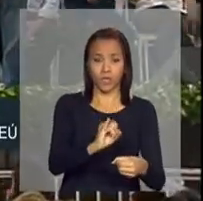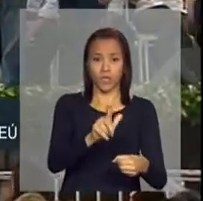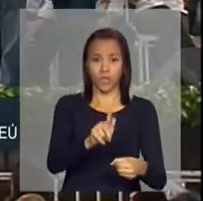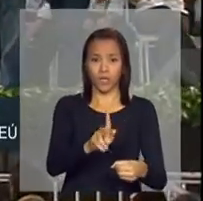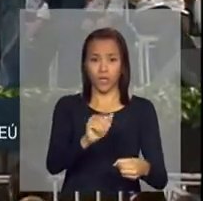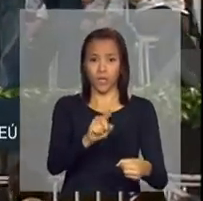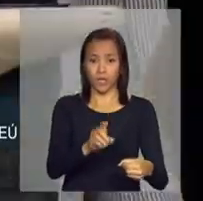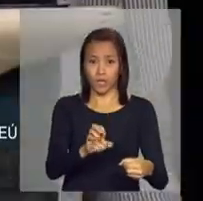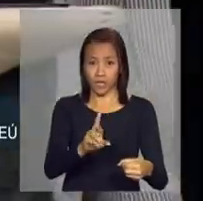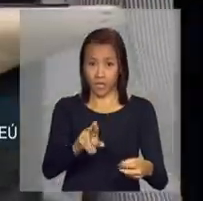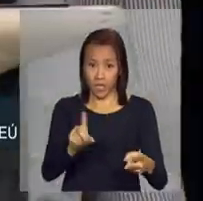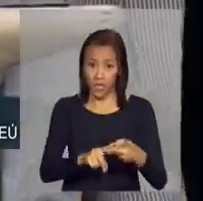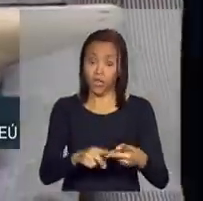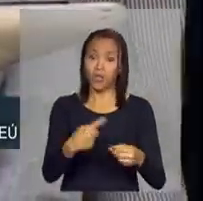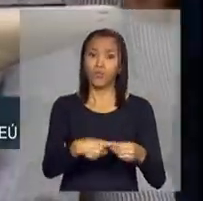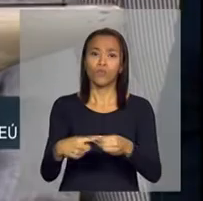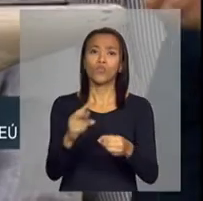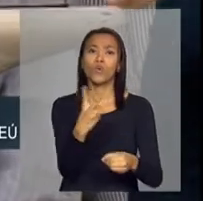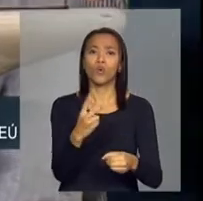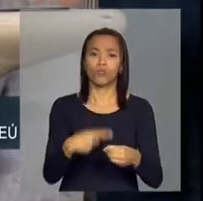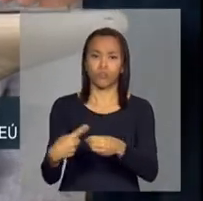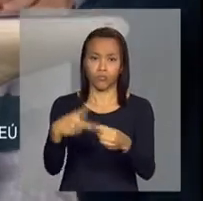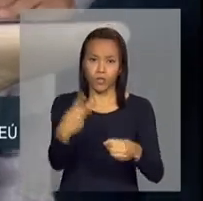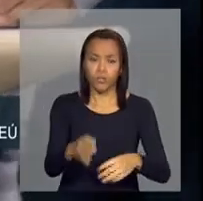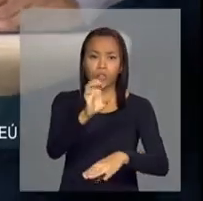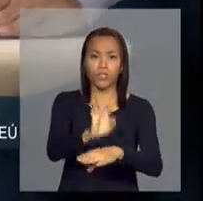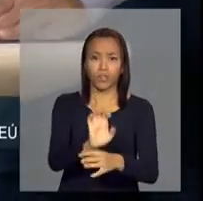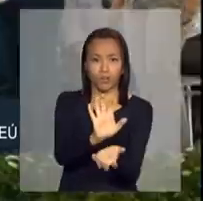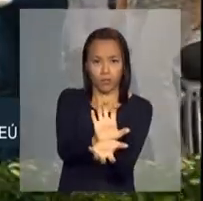e Tuparetama, no estado de Pernambuco.